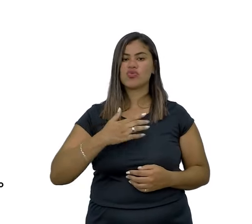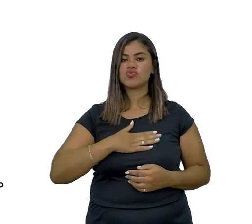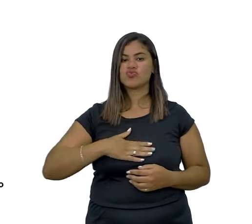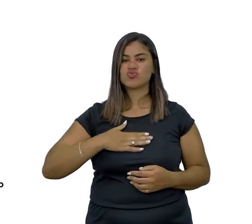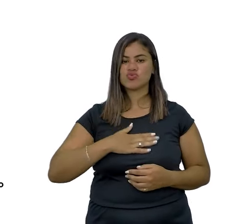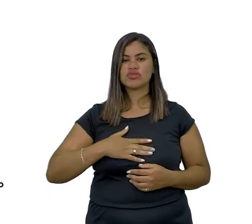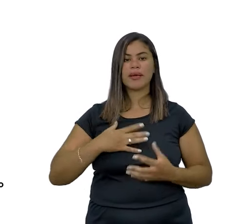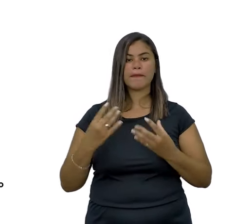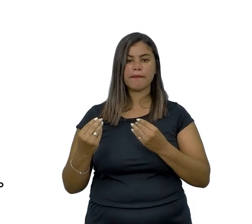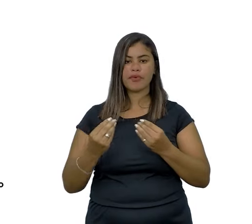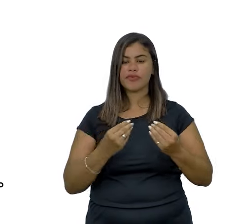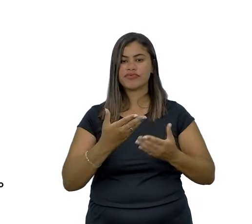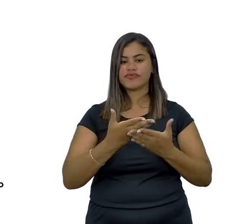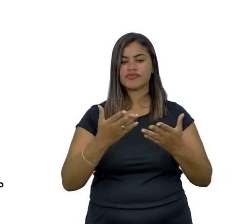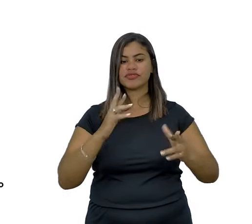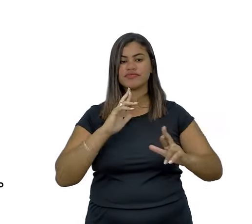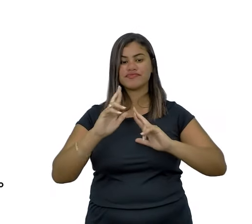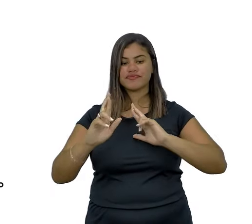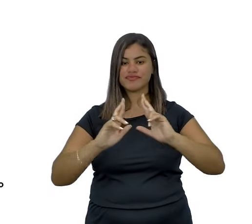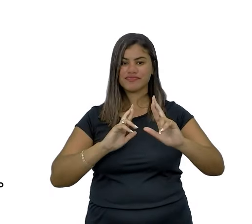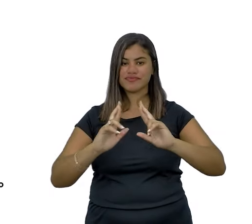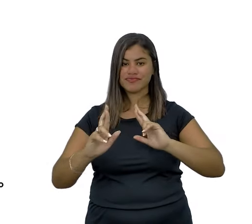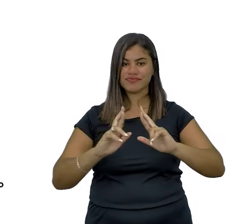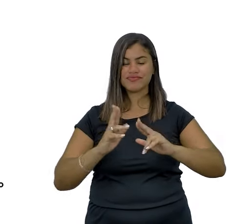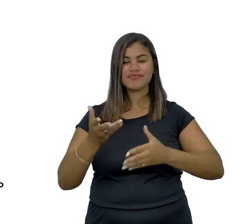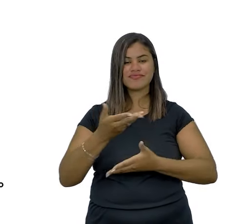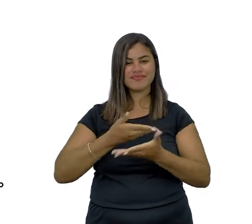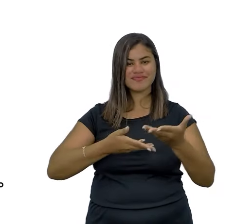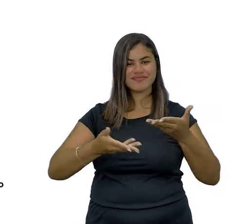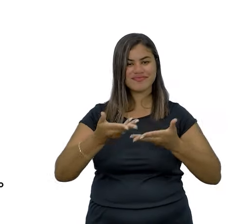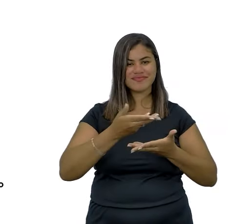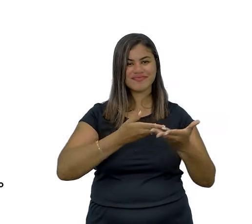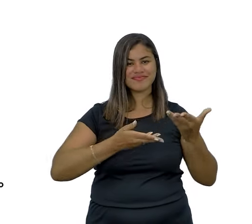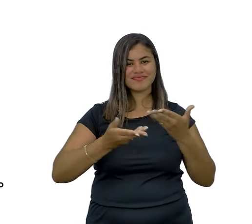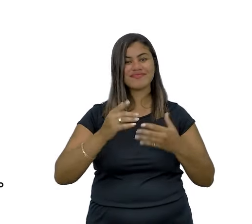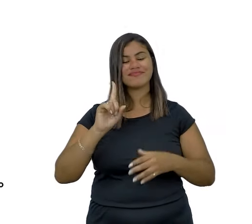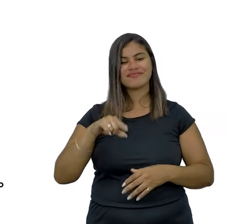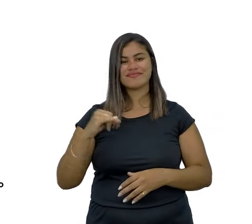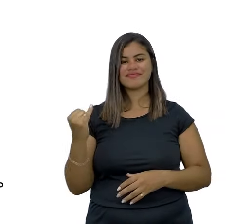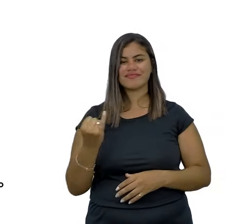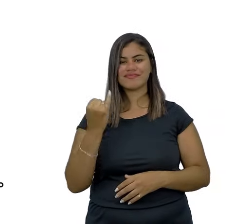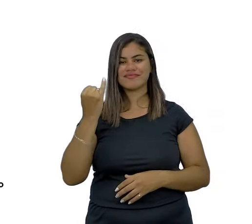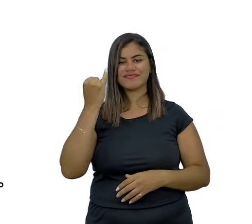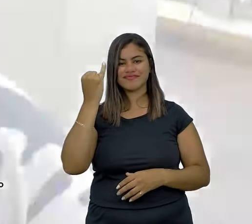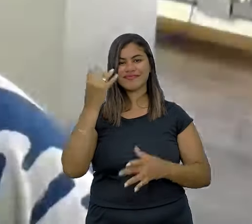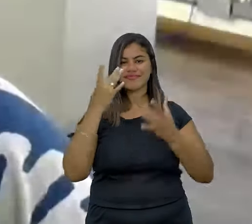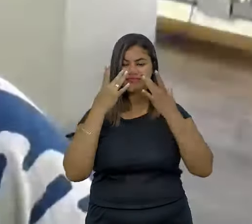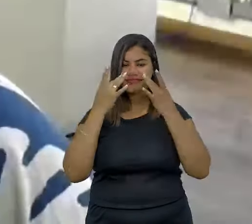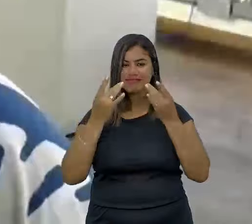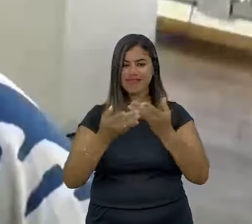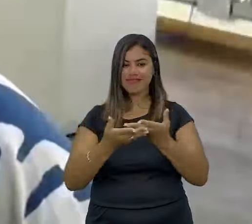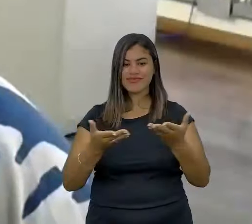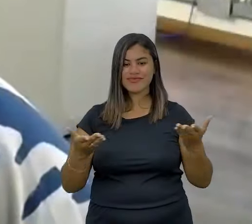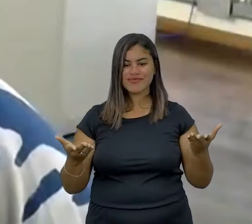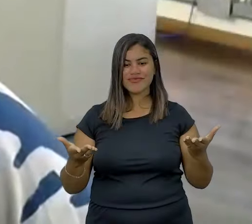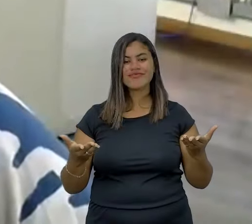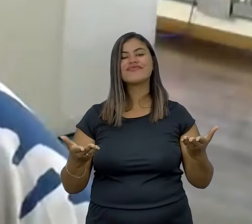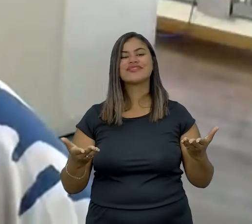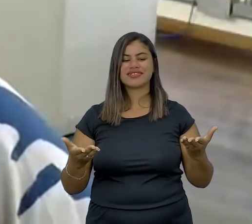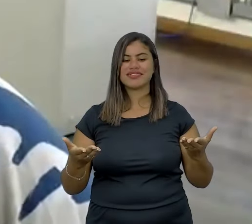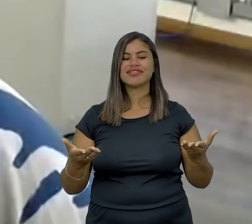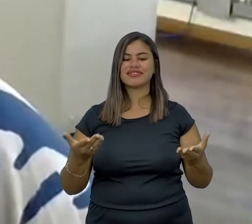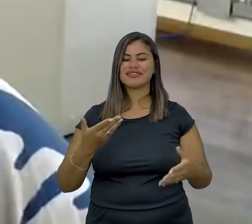de vocês aí, dessa nossa interação. E é muito importante ouvir vocês,